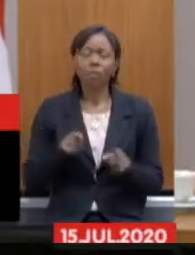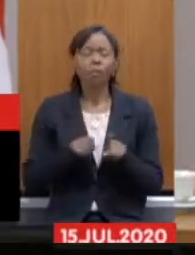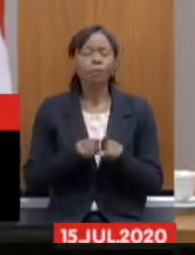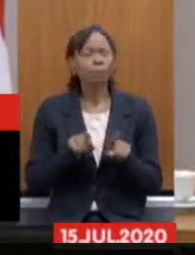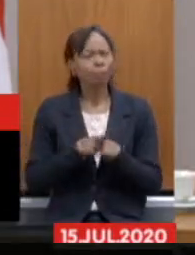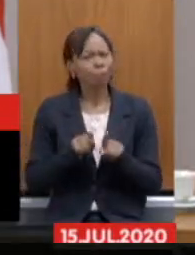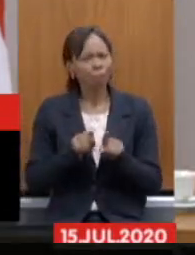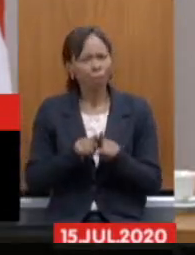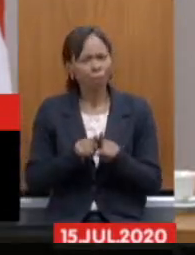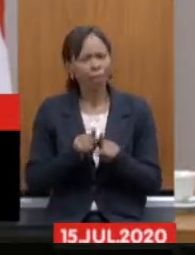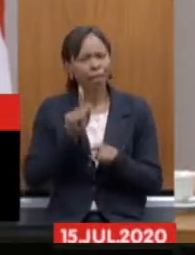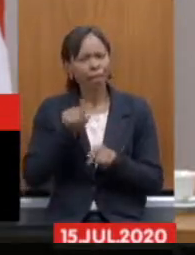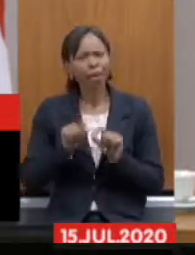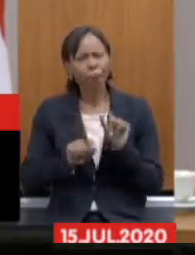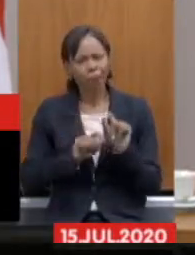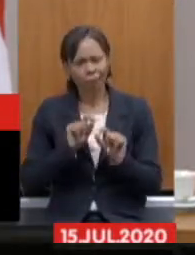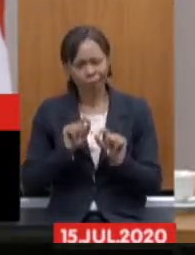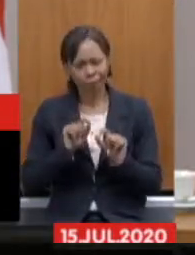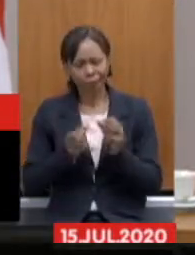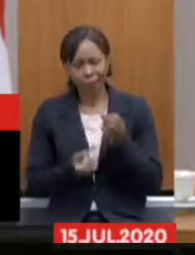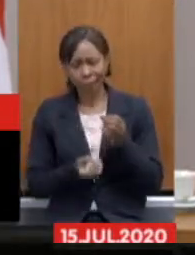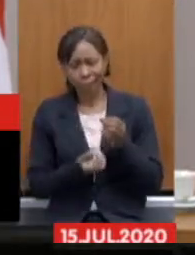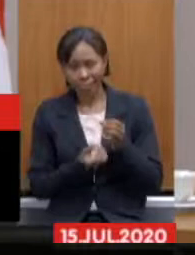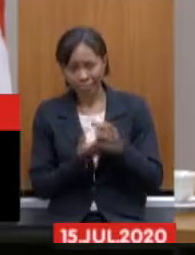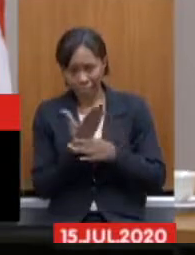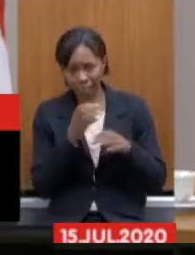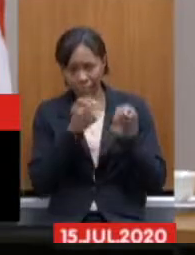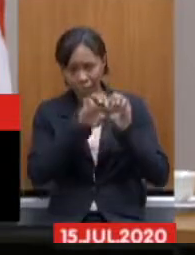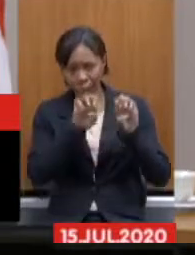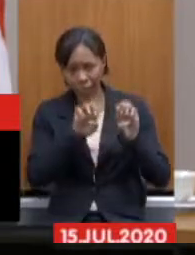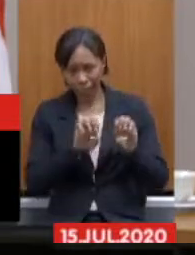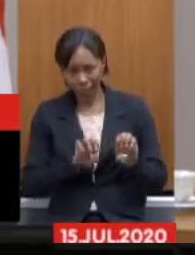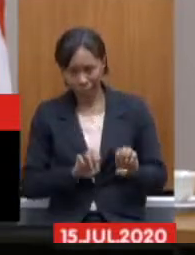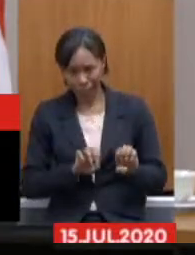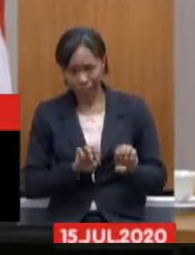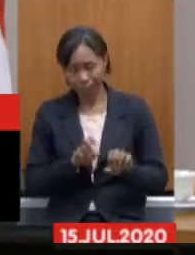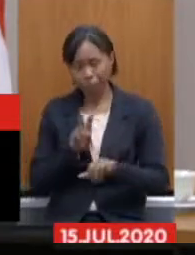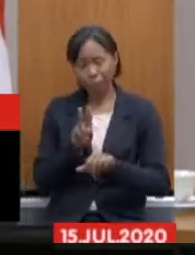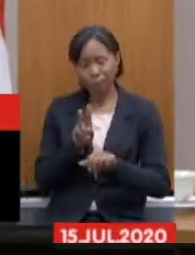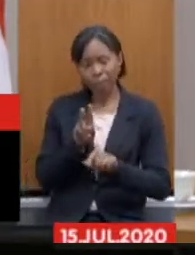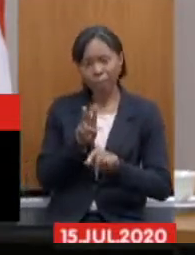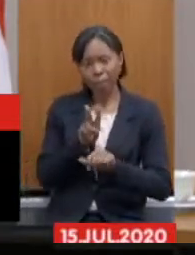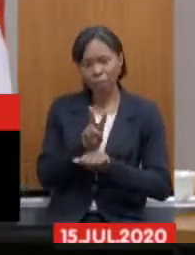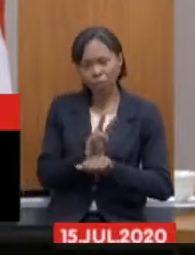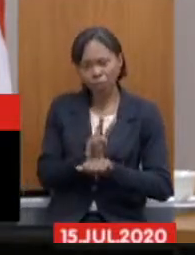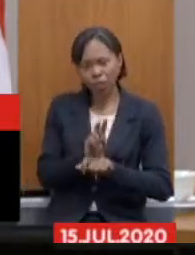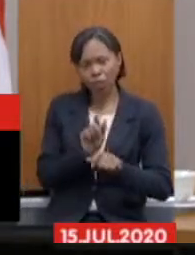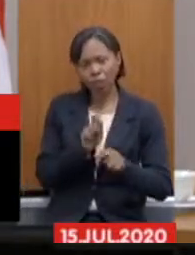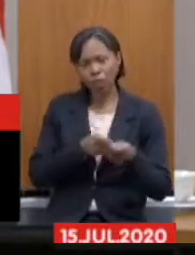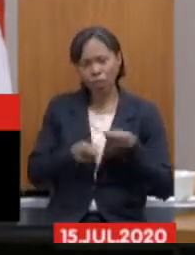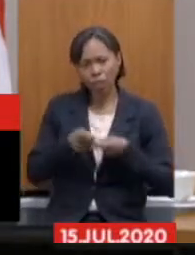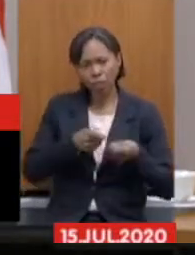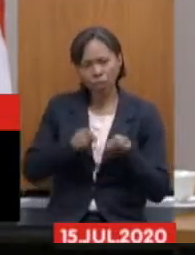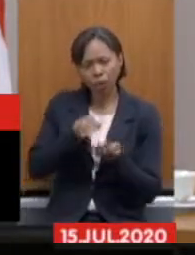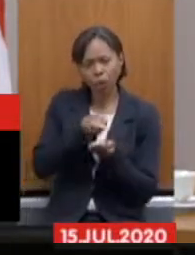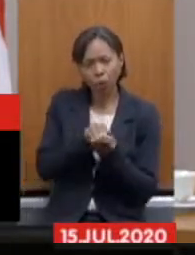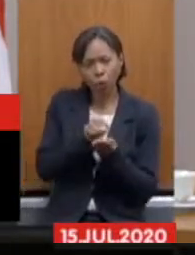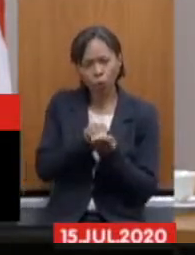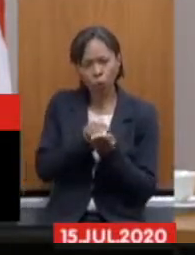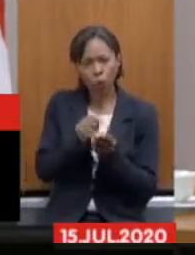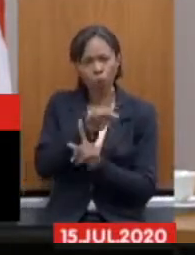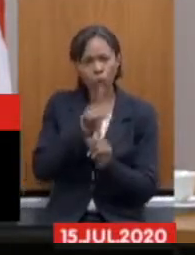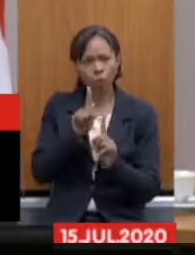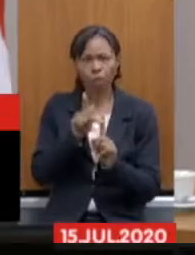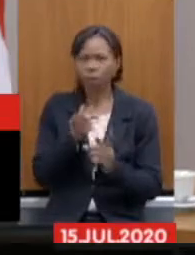é a criação de uma estrutura para gerenciar o fundo previdenciário outro absurdo